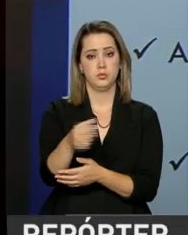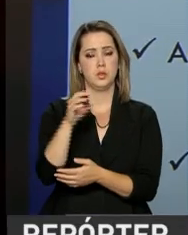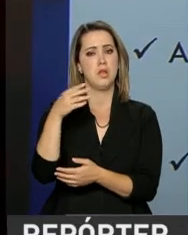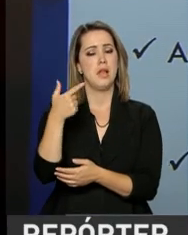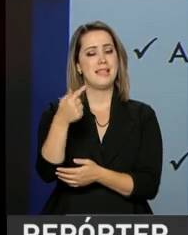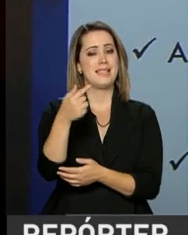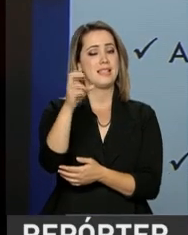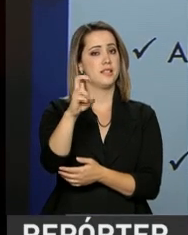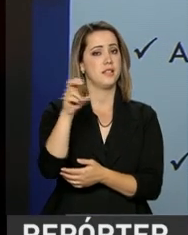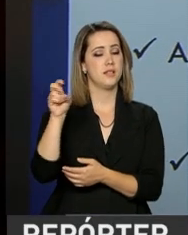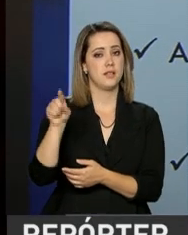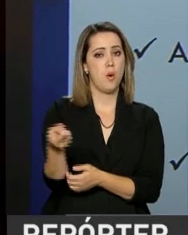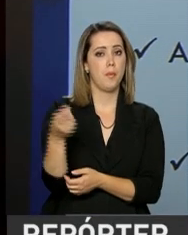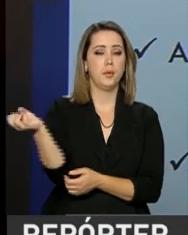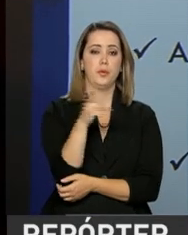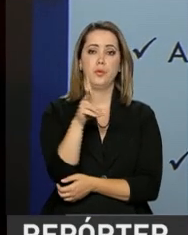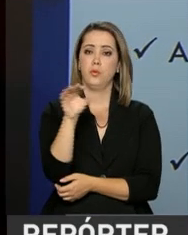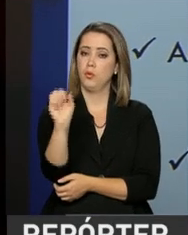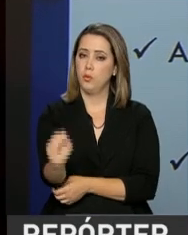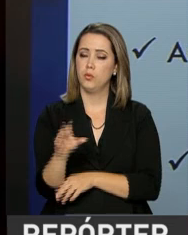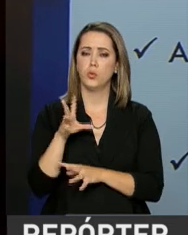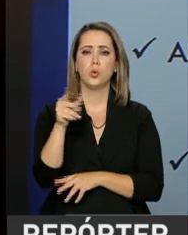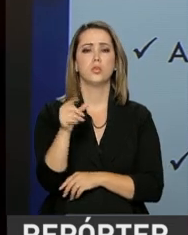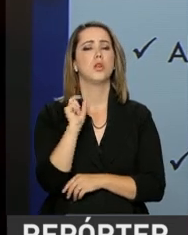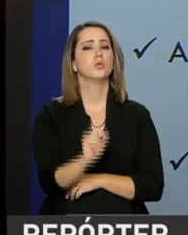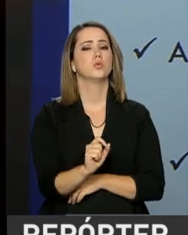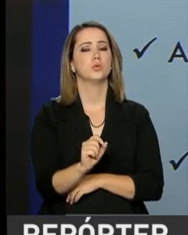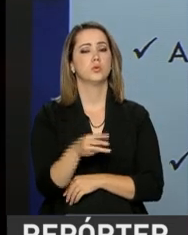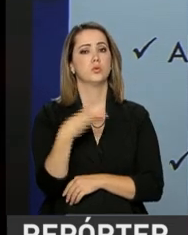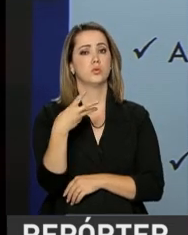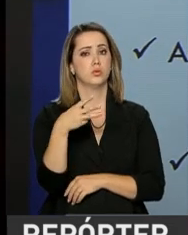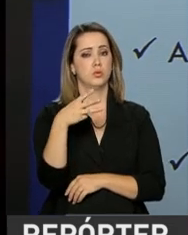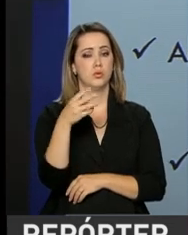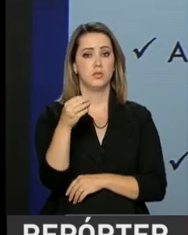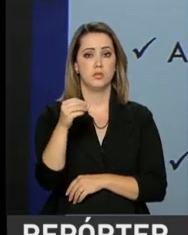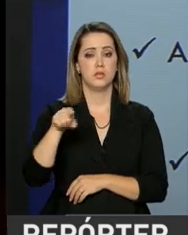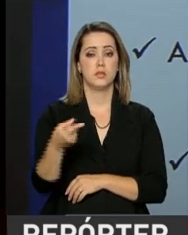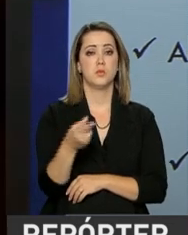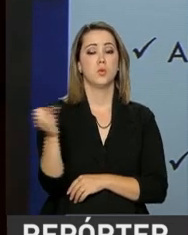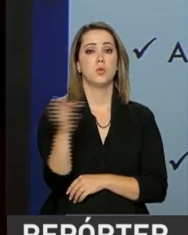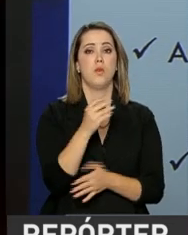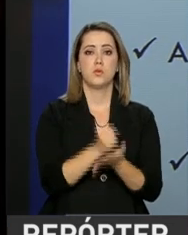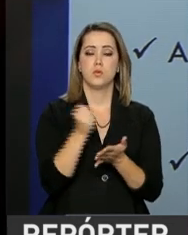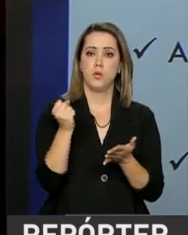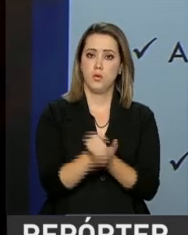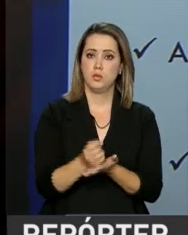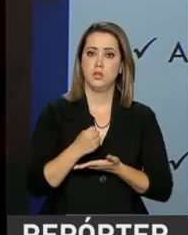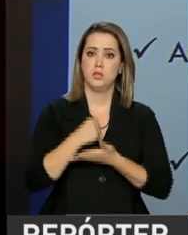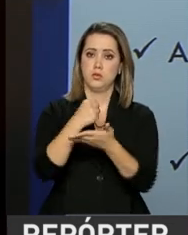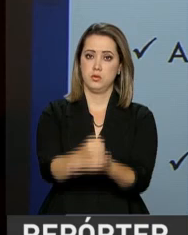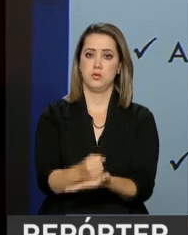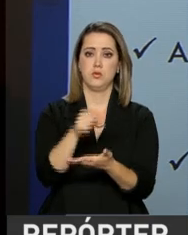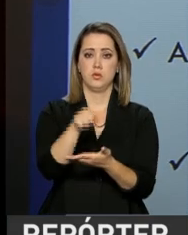75 mil novas vagas totalizando 300 mil contratos novos ofertados durante a gestão